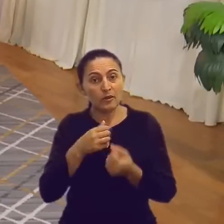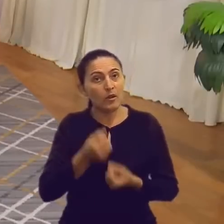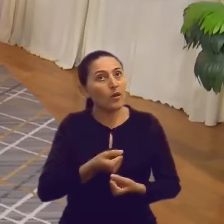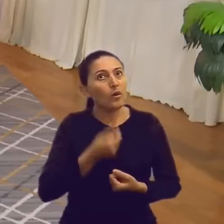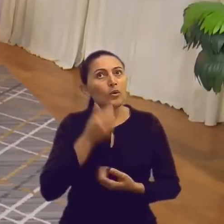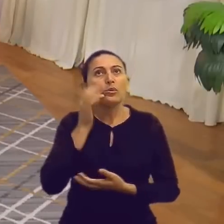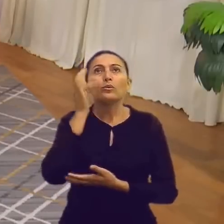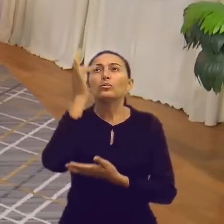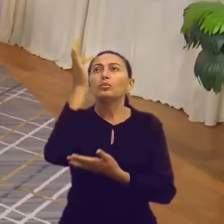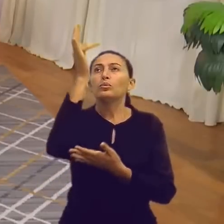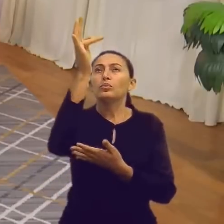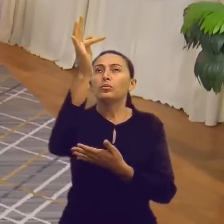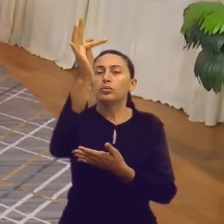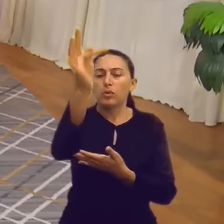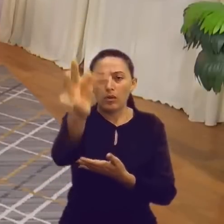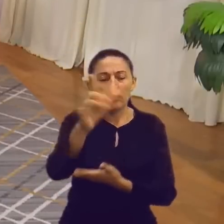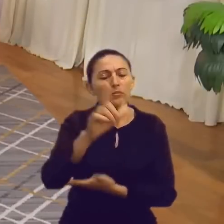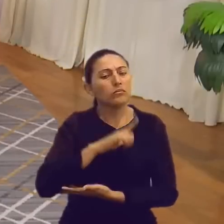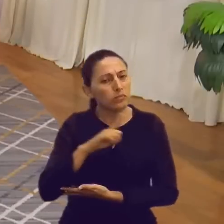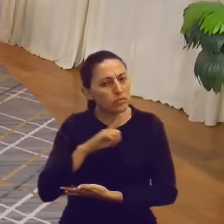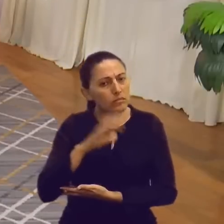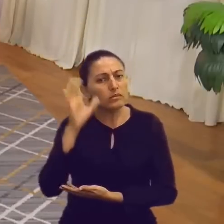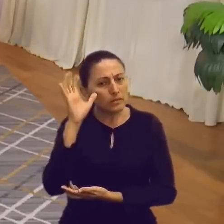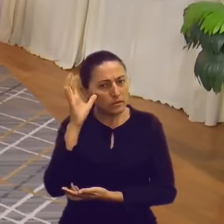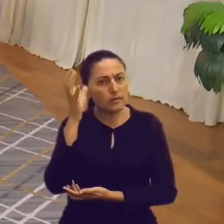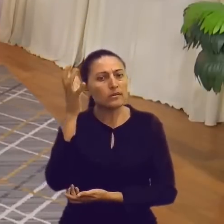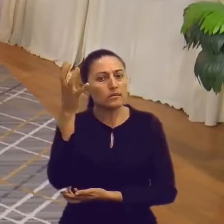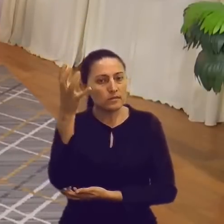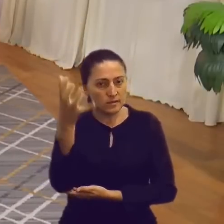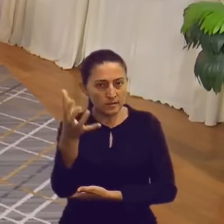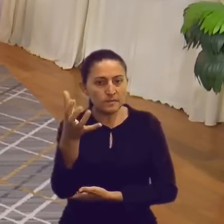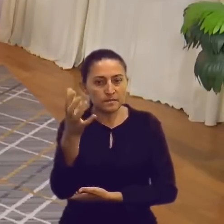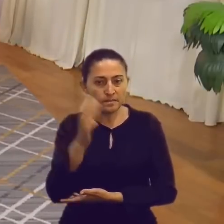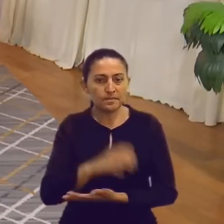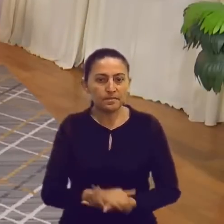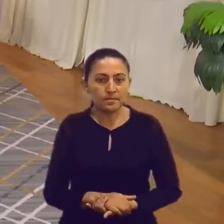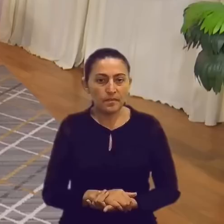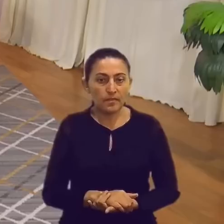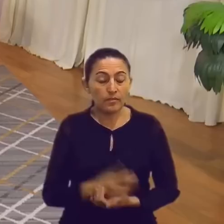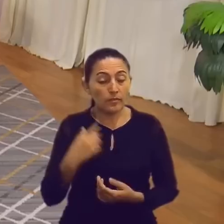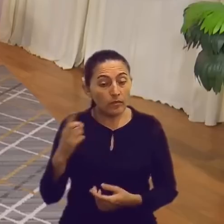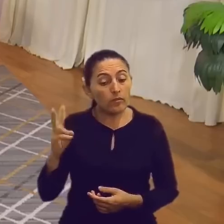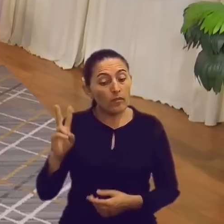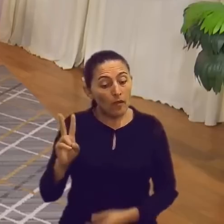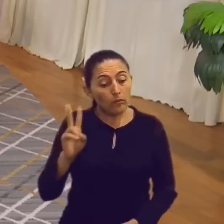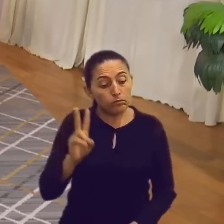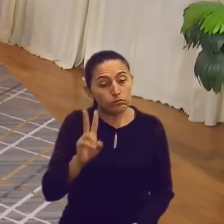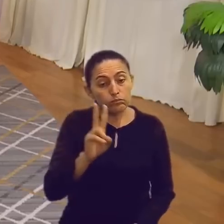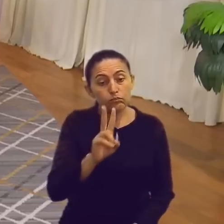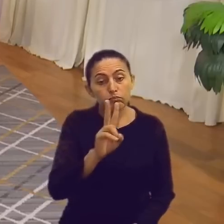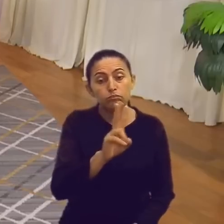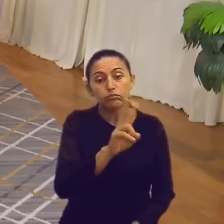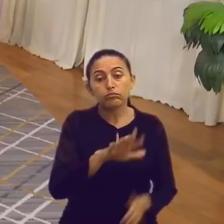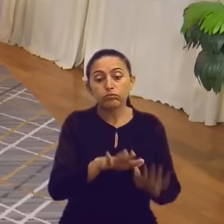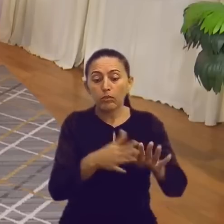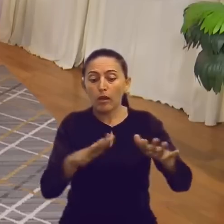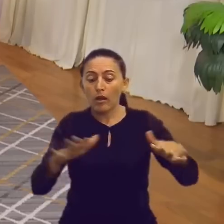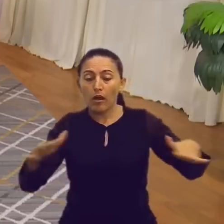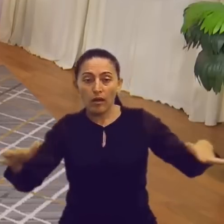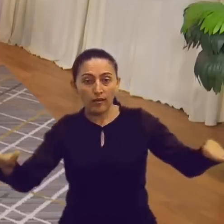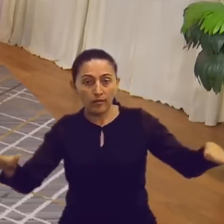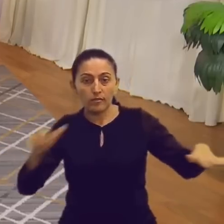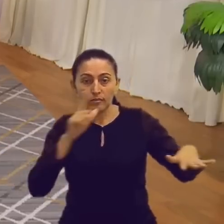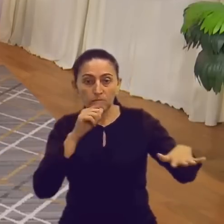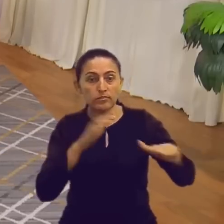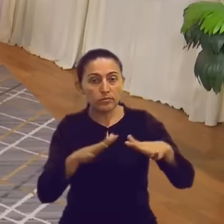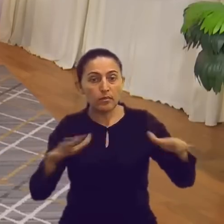o que lhe sucederia. E eles andando na beira do mar, perceberam